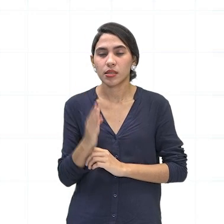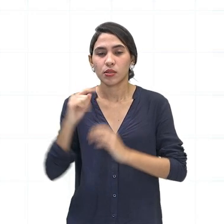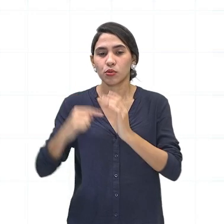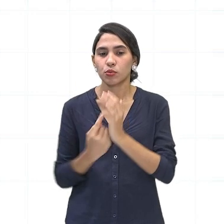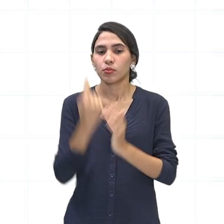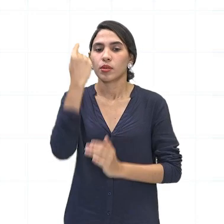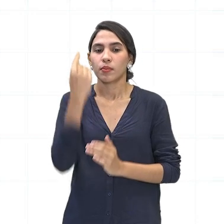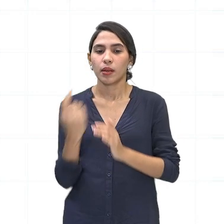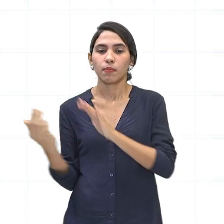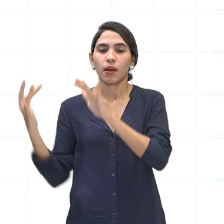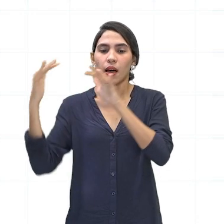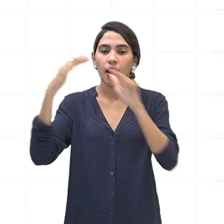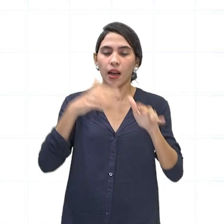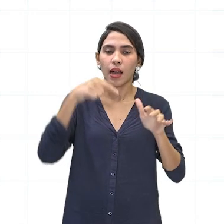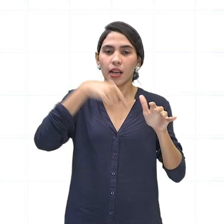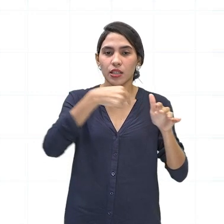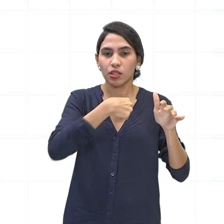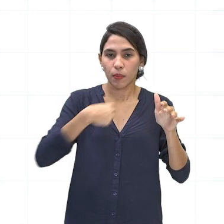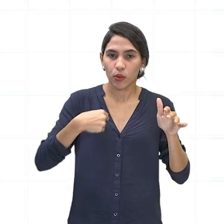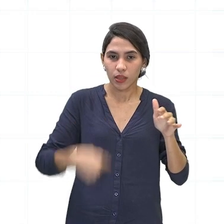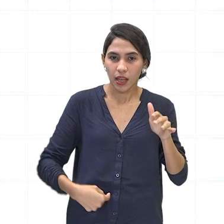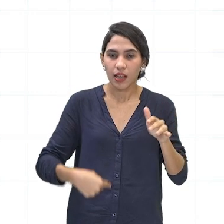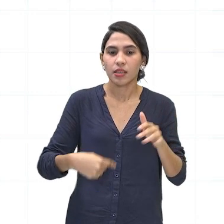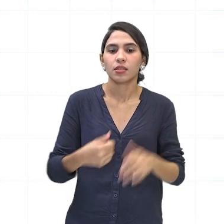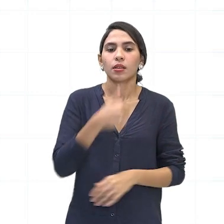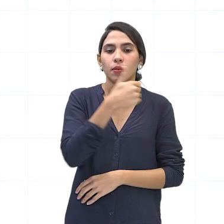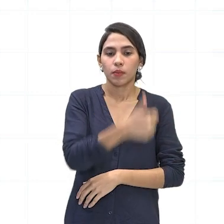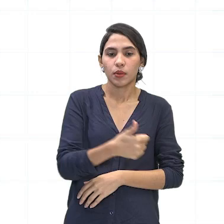primeiros imigrantes japoneses em